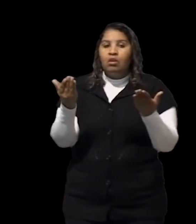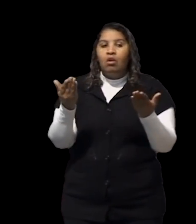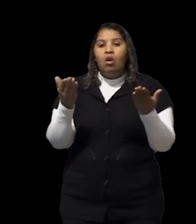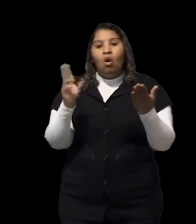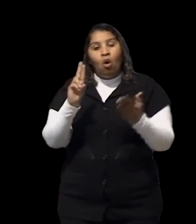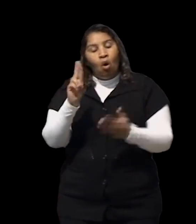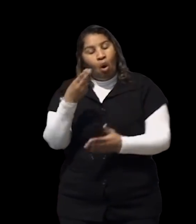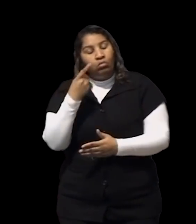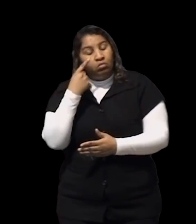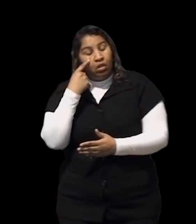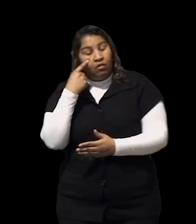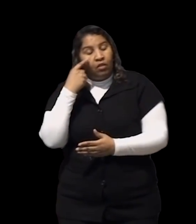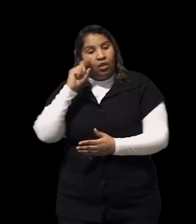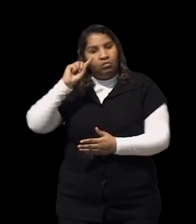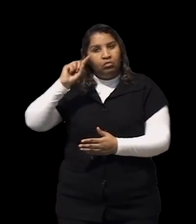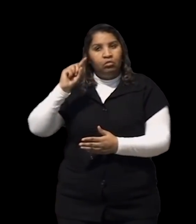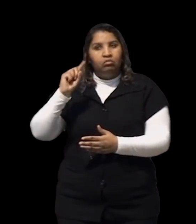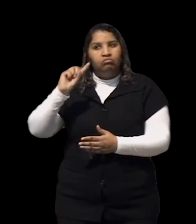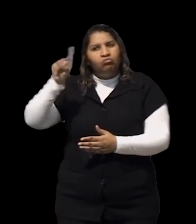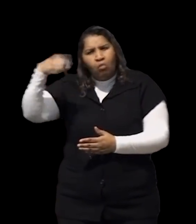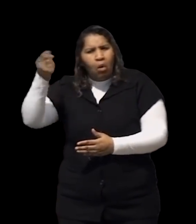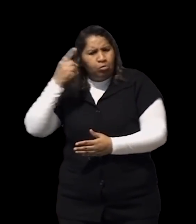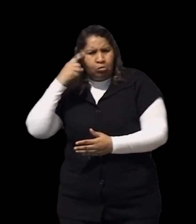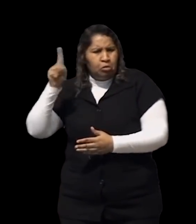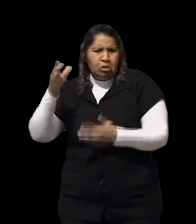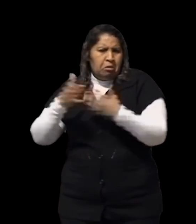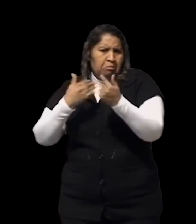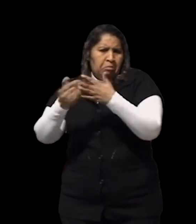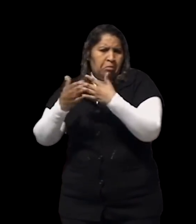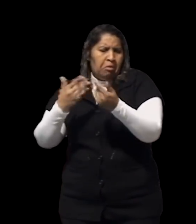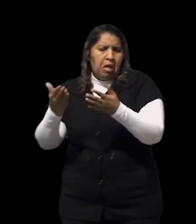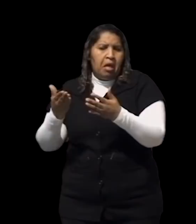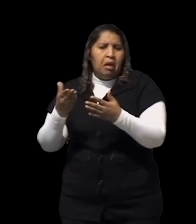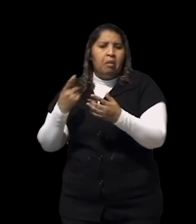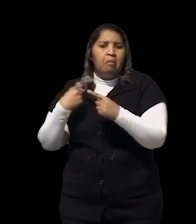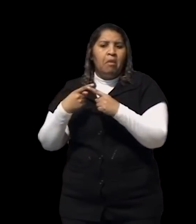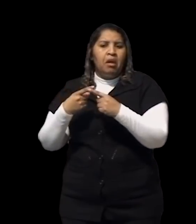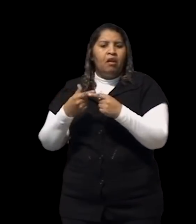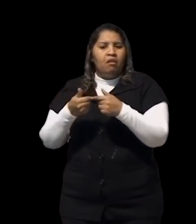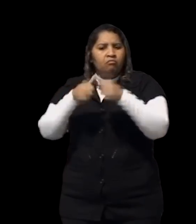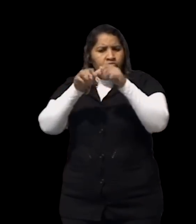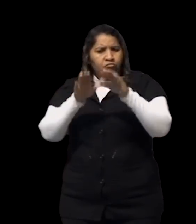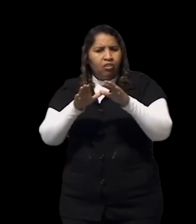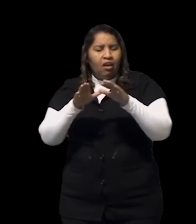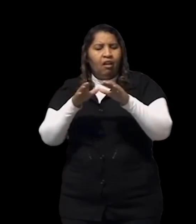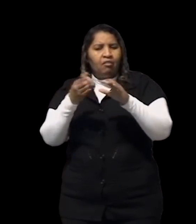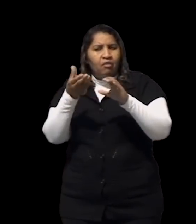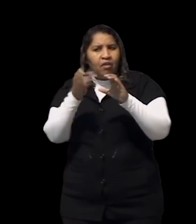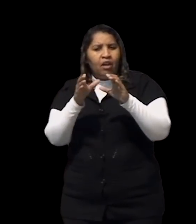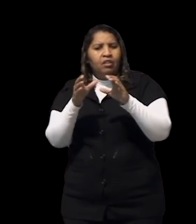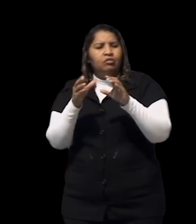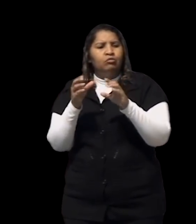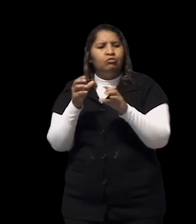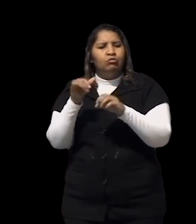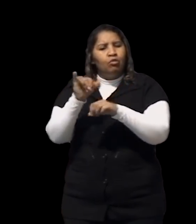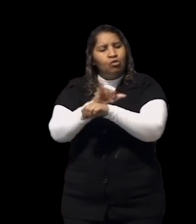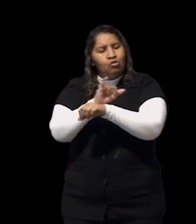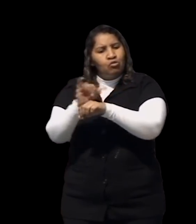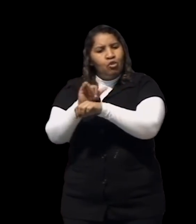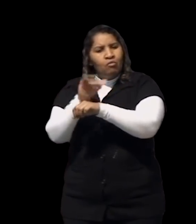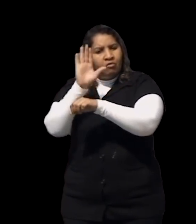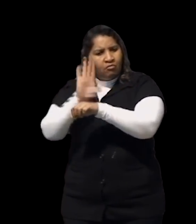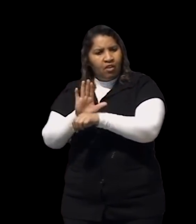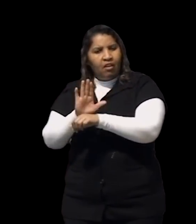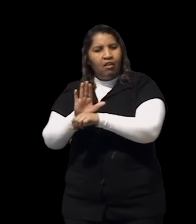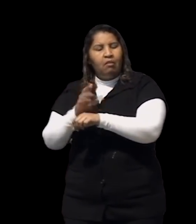por qualquer outro dia essa mensagem vai ficar aí no YouTube por anos e você quer fazer uma aliança com Jesus e quer